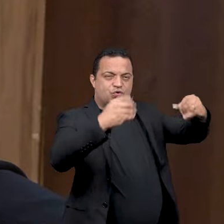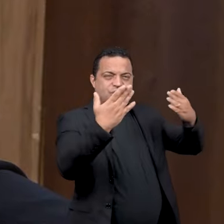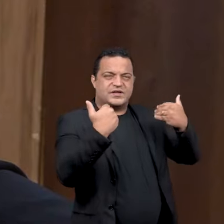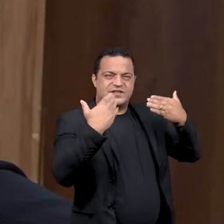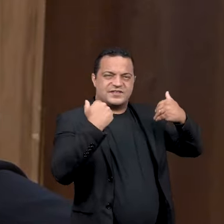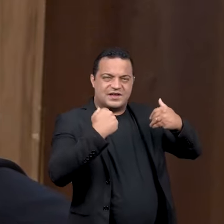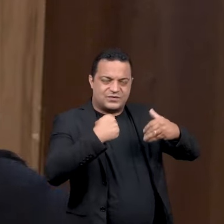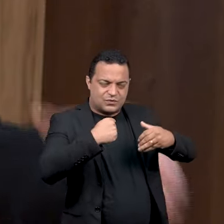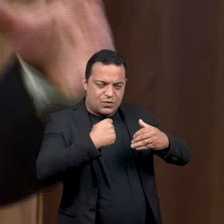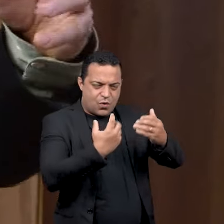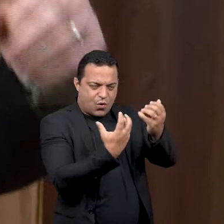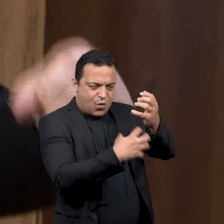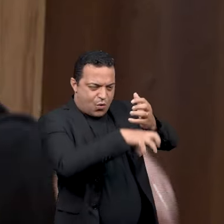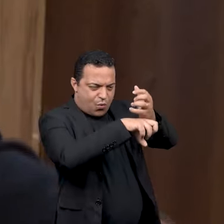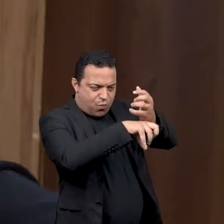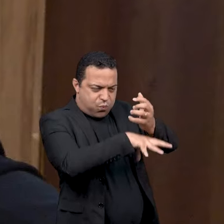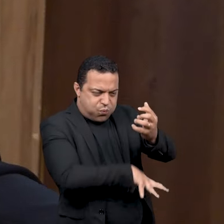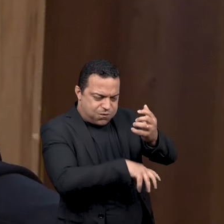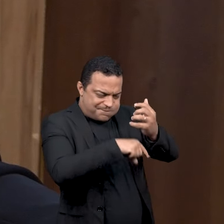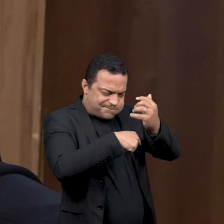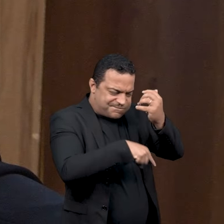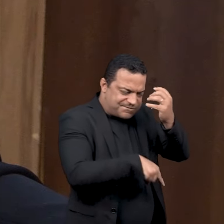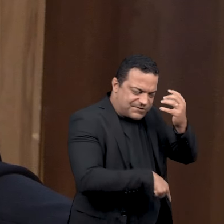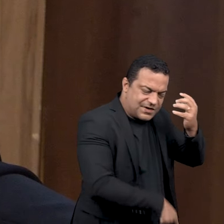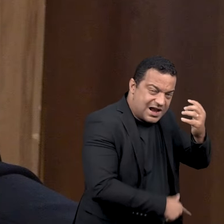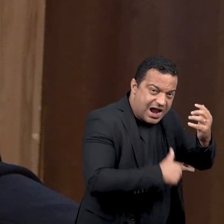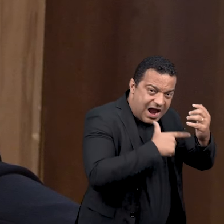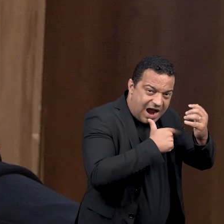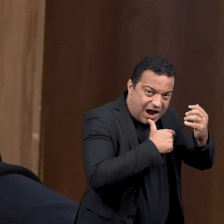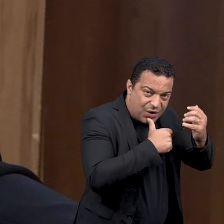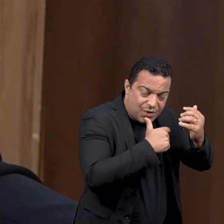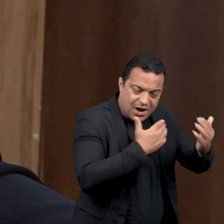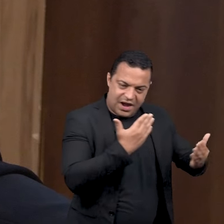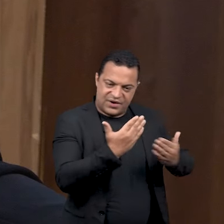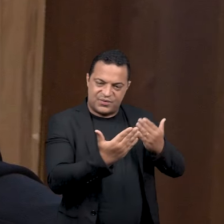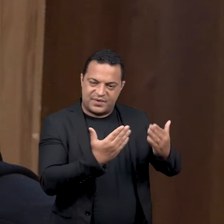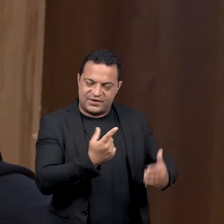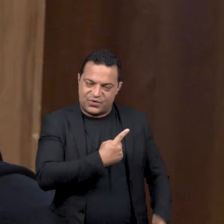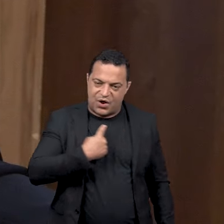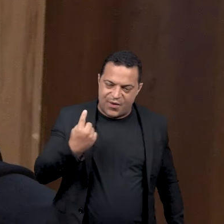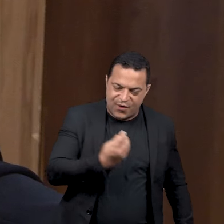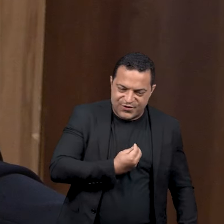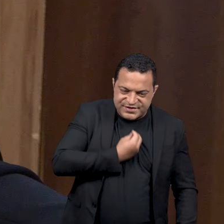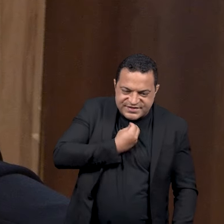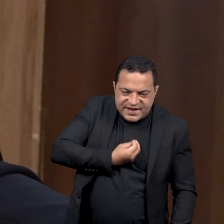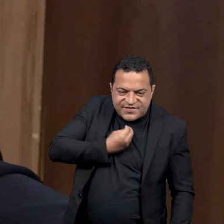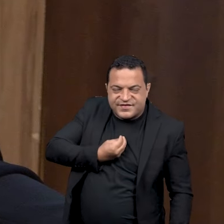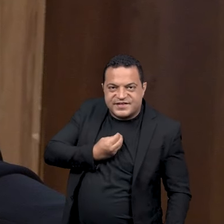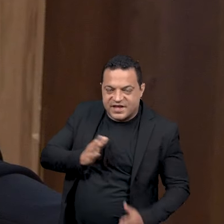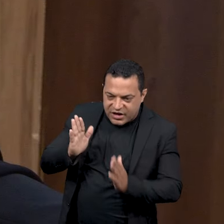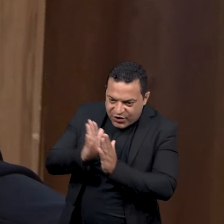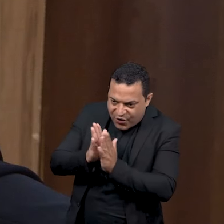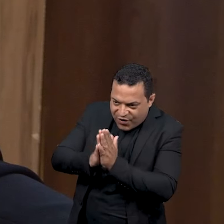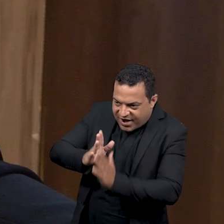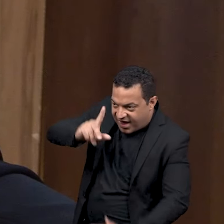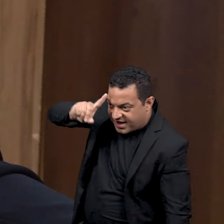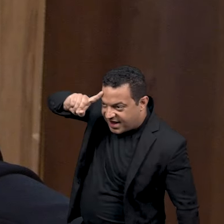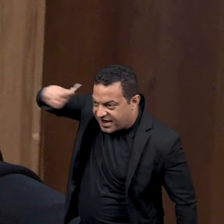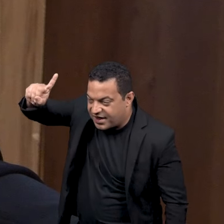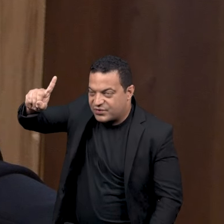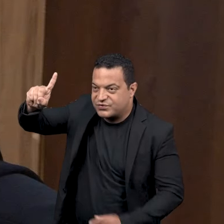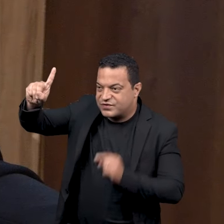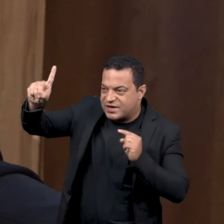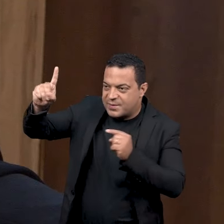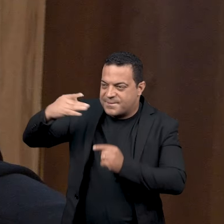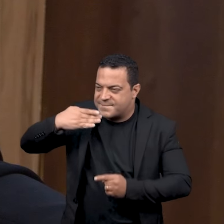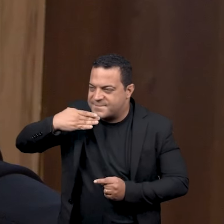no deserto. Também o Senhor nos ensinou a buscar a revelação, as bênçãos e a vida que o Espírito Santo dá para